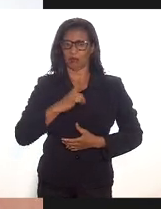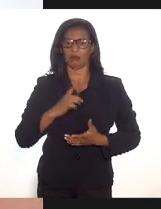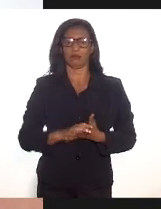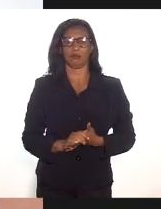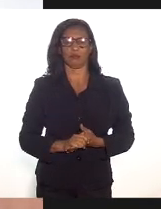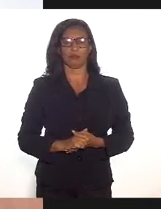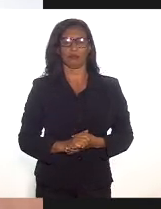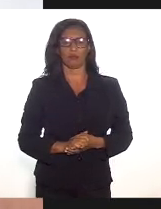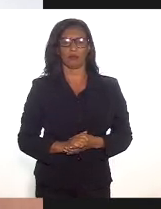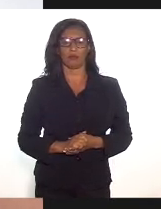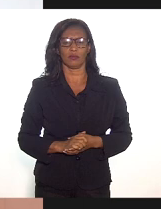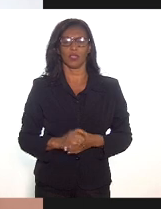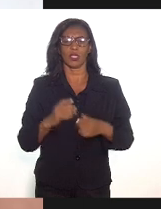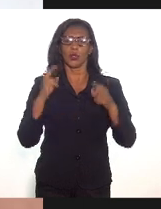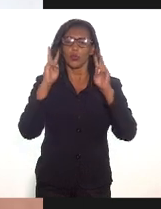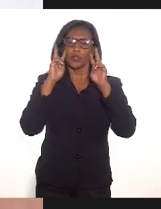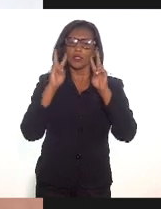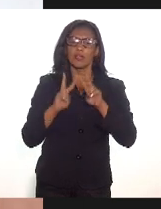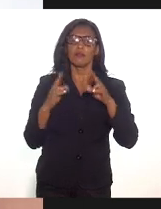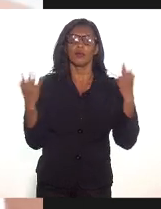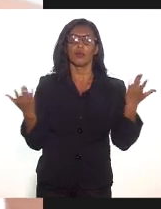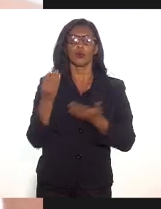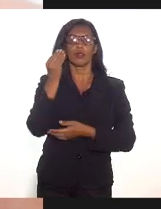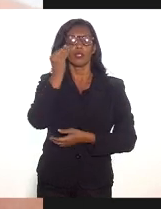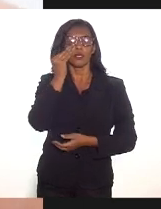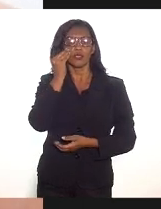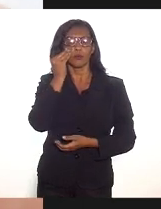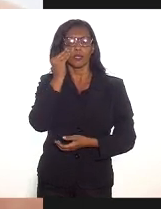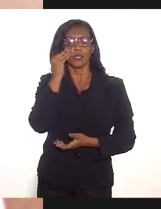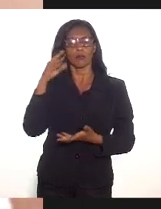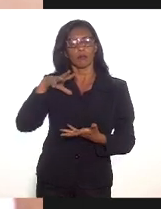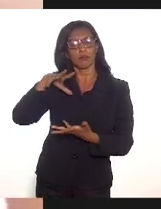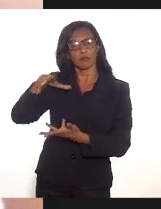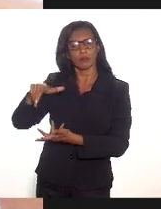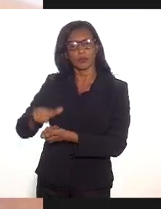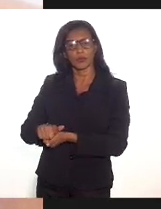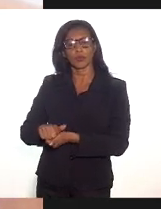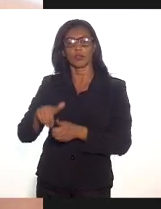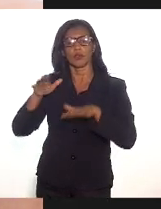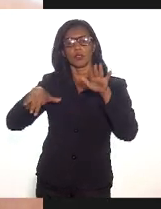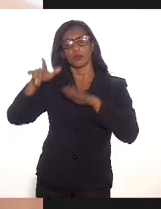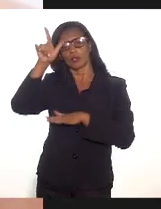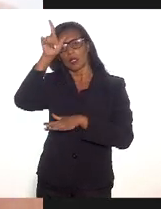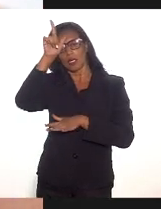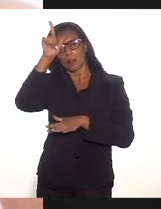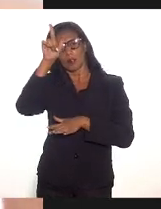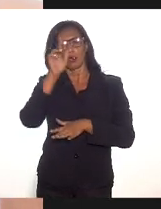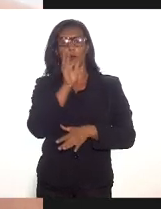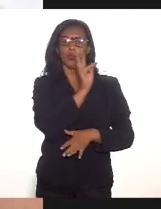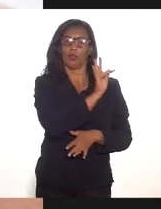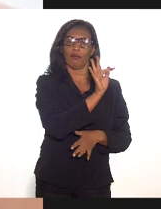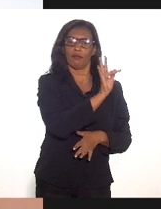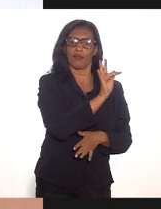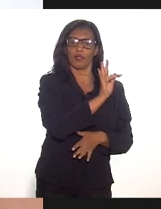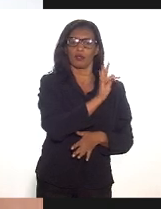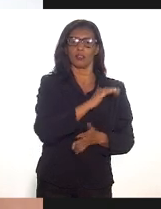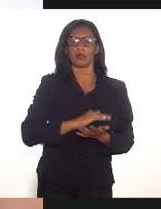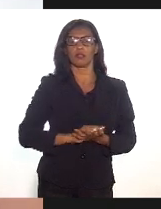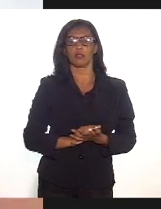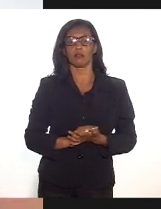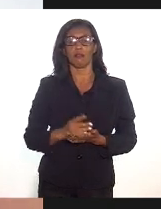E o que se viu nas experiências pelo mundo, tanto na Alemanha quanto na França, é que houve